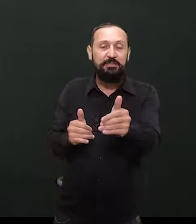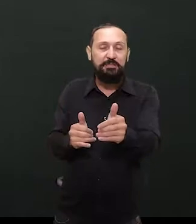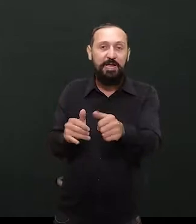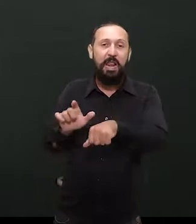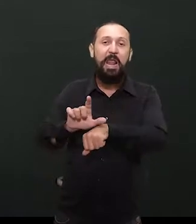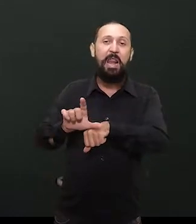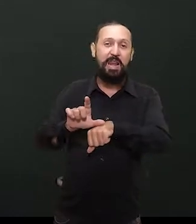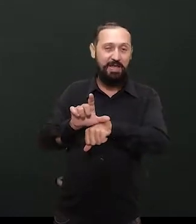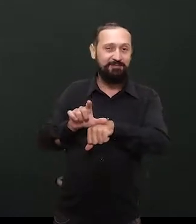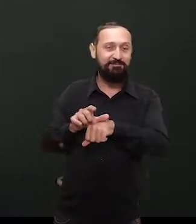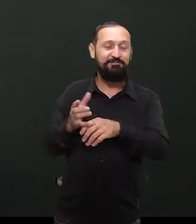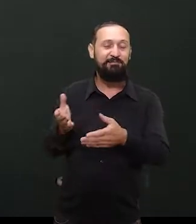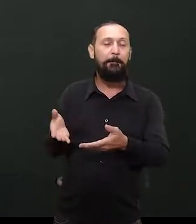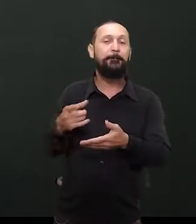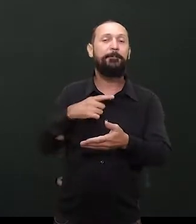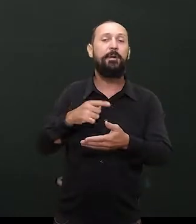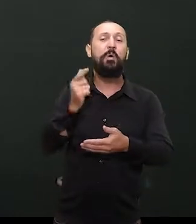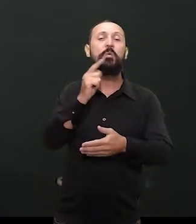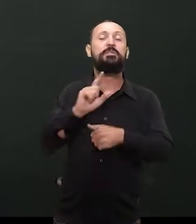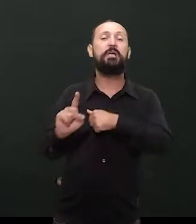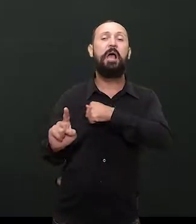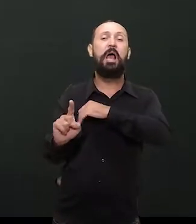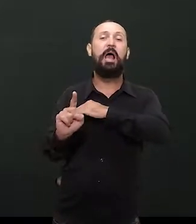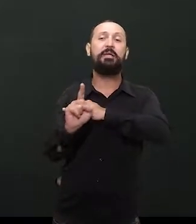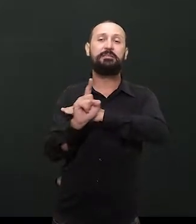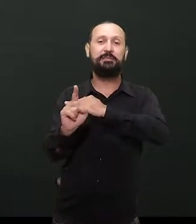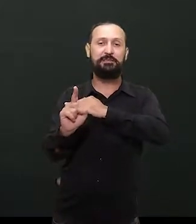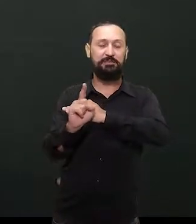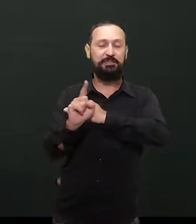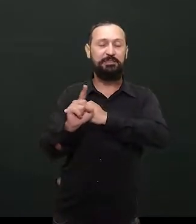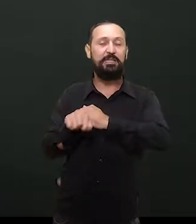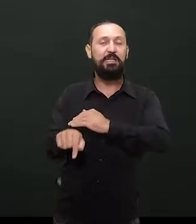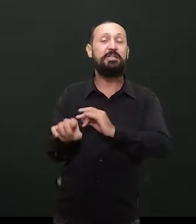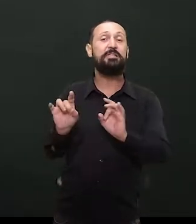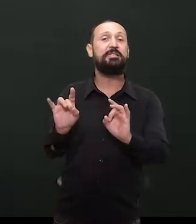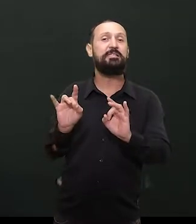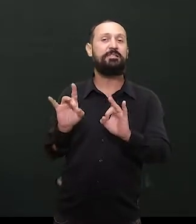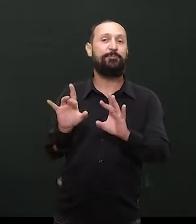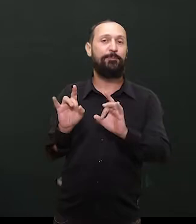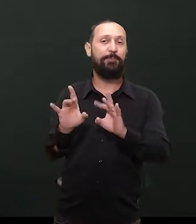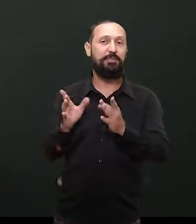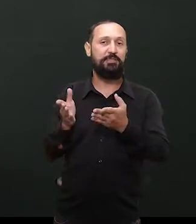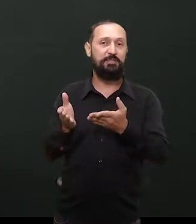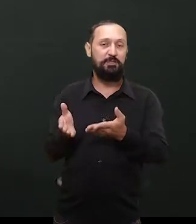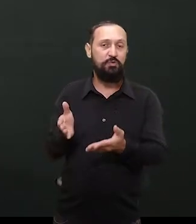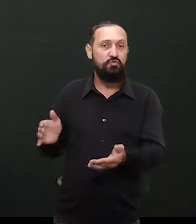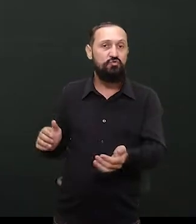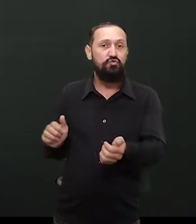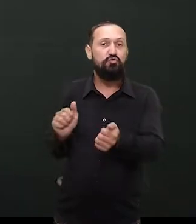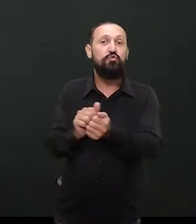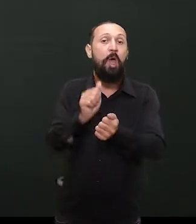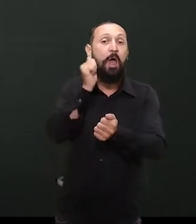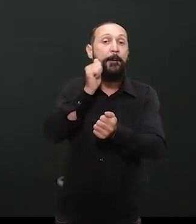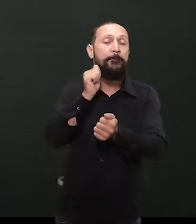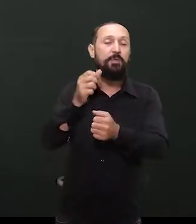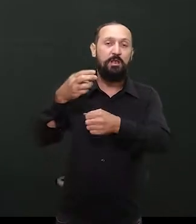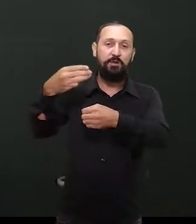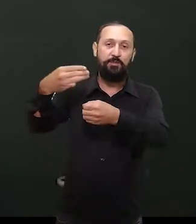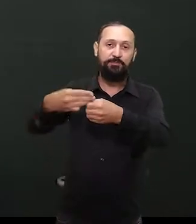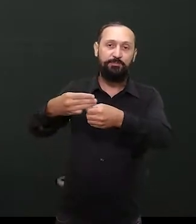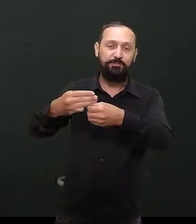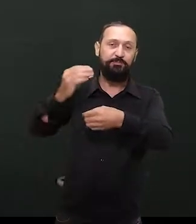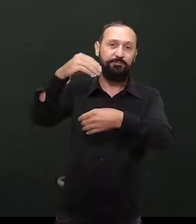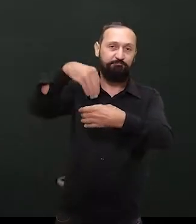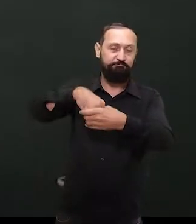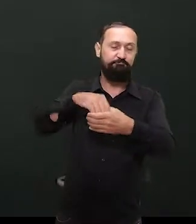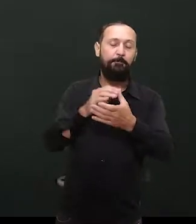salas lilases para que ocorresse esse atendimento especializado junto às mulheres no interior